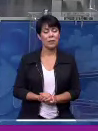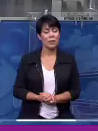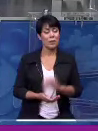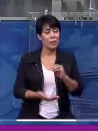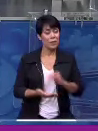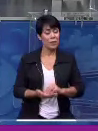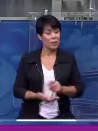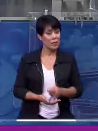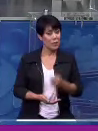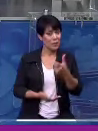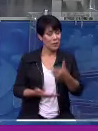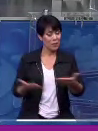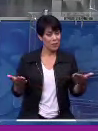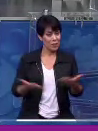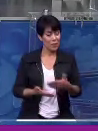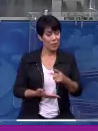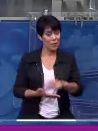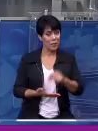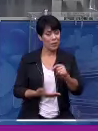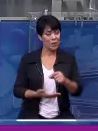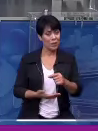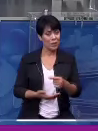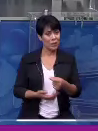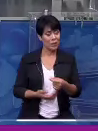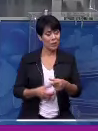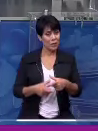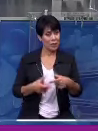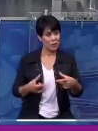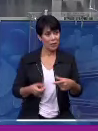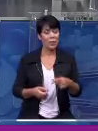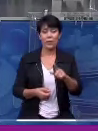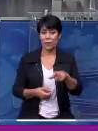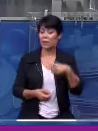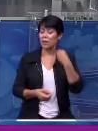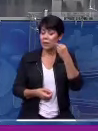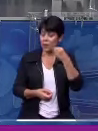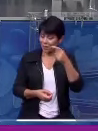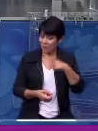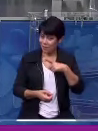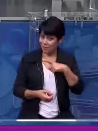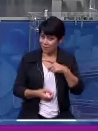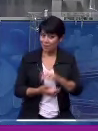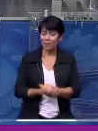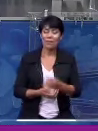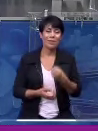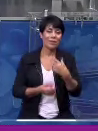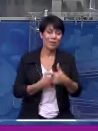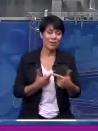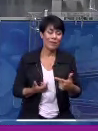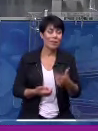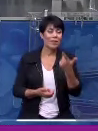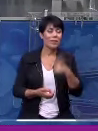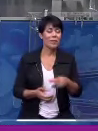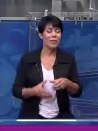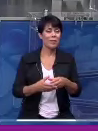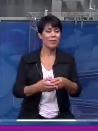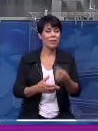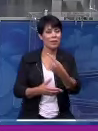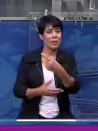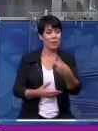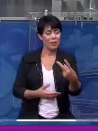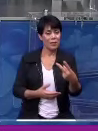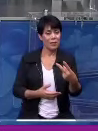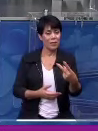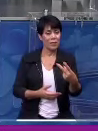Faltam 5 números, já foram sorteados 10, ainda faltam 5. Você tem chances de ganhar. Boa sorte, bola amarela, número